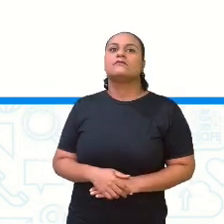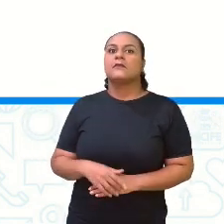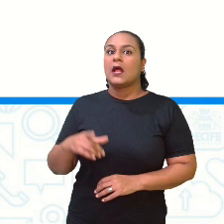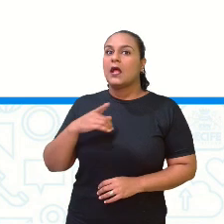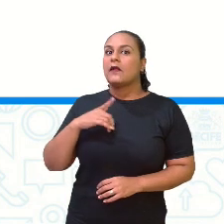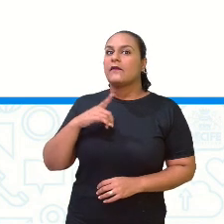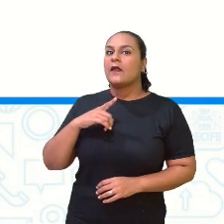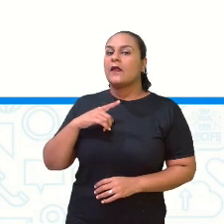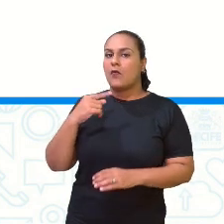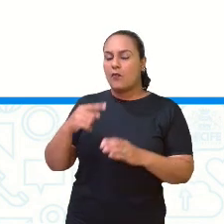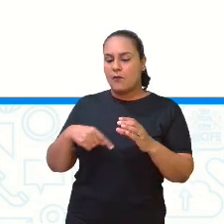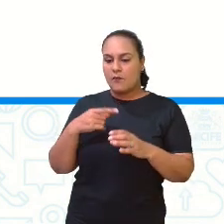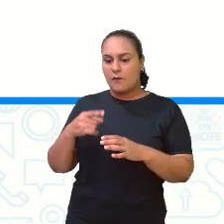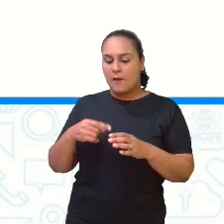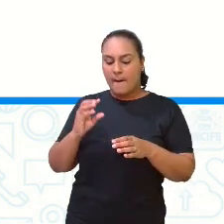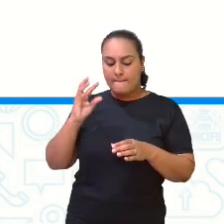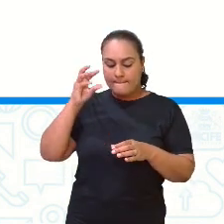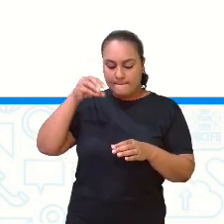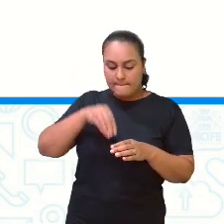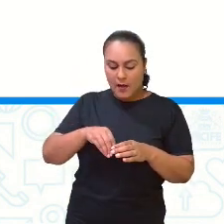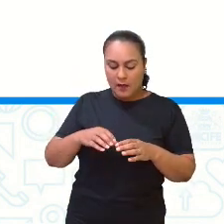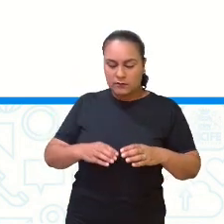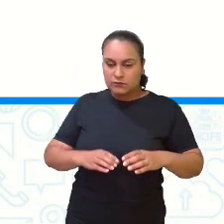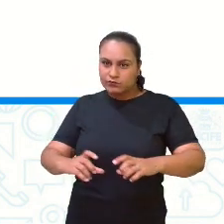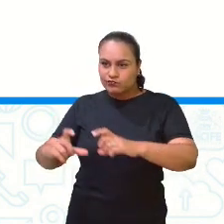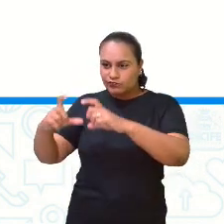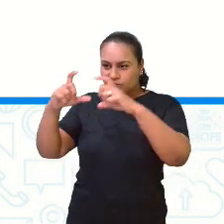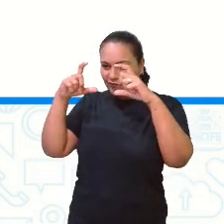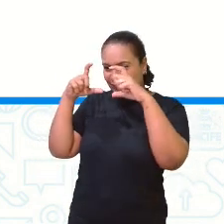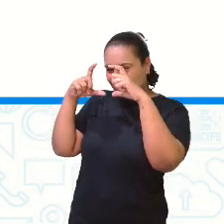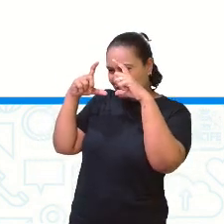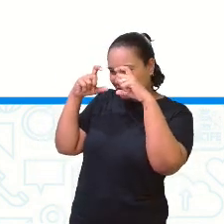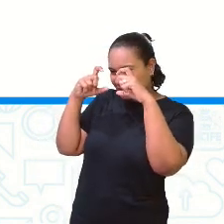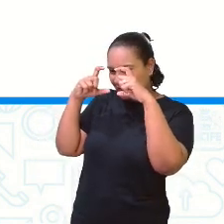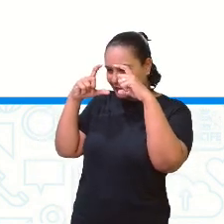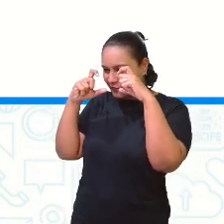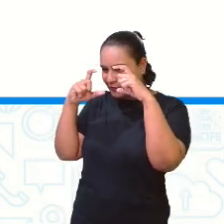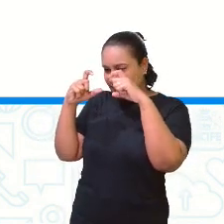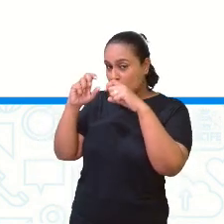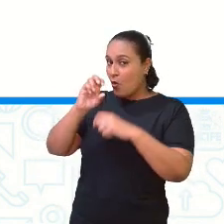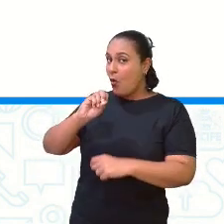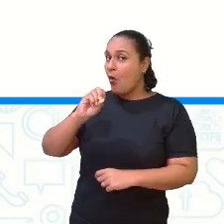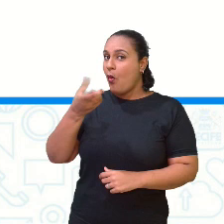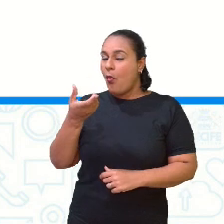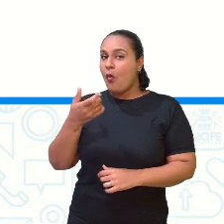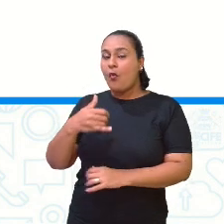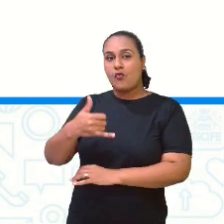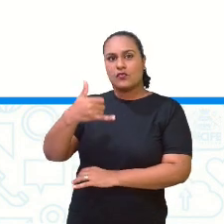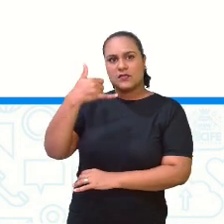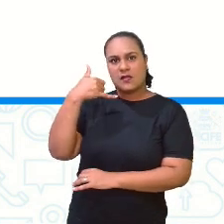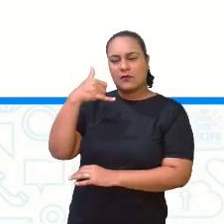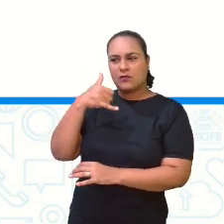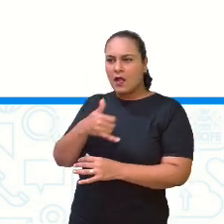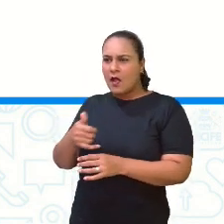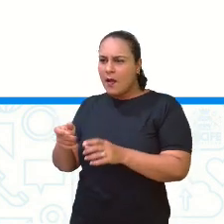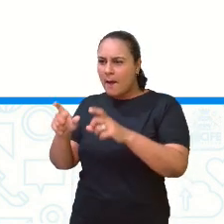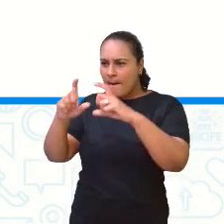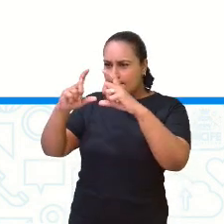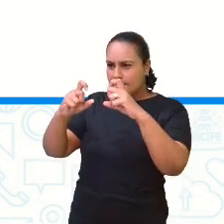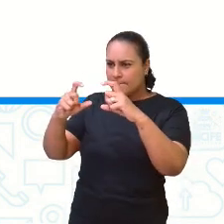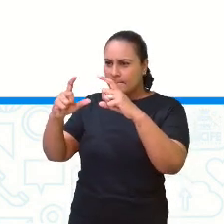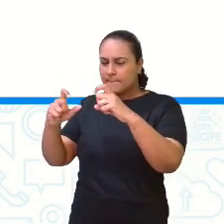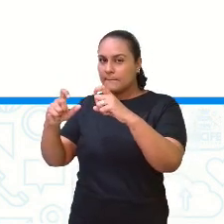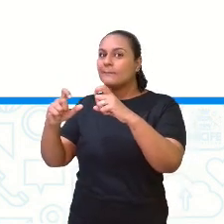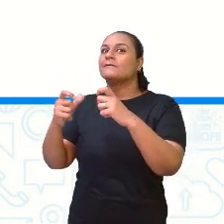filme, uma máquina, ou, no caso, um celular que não tem filme, mas ali naquele momento ele vai utilizar a luz do ambiente